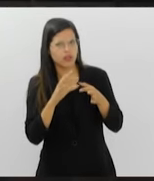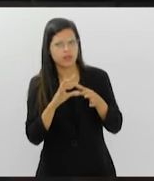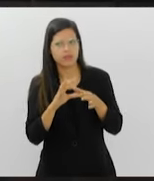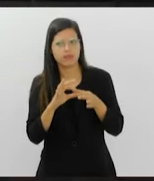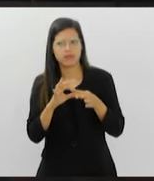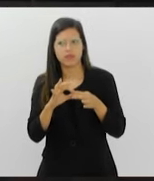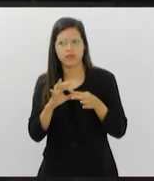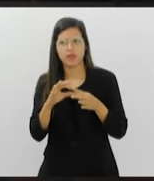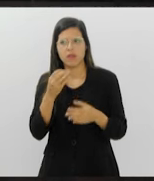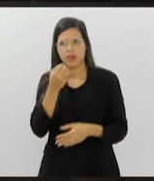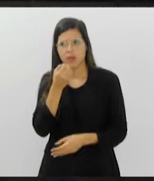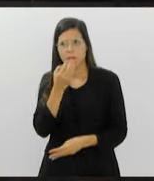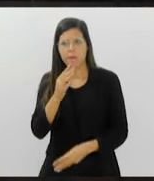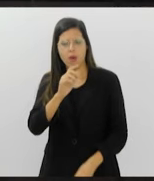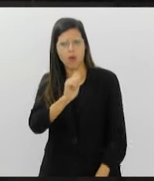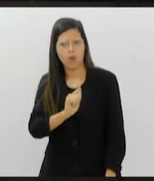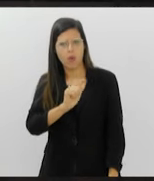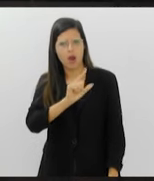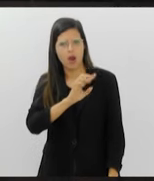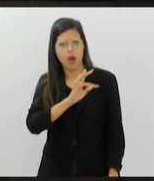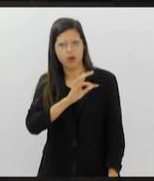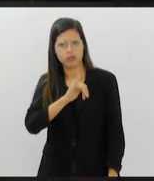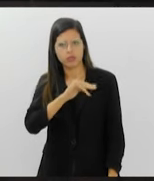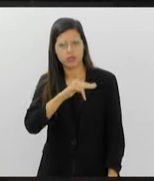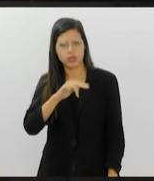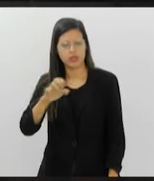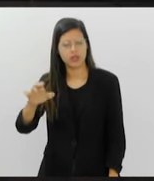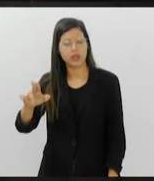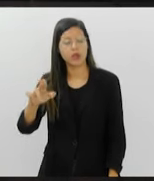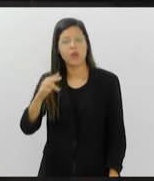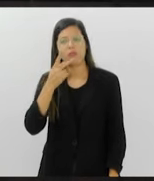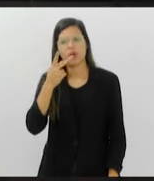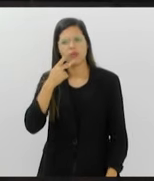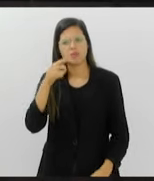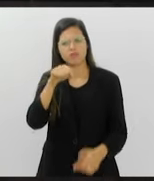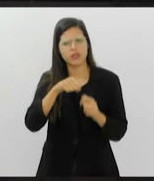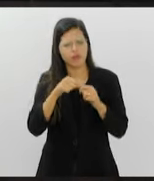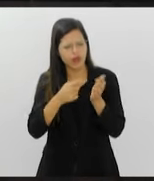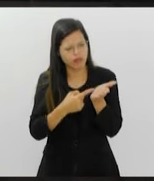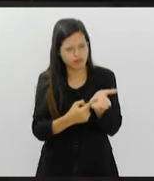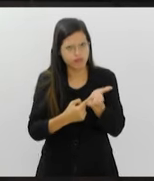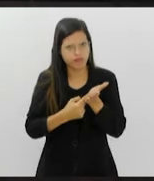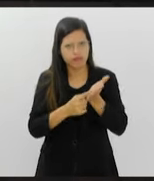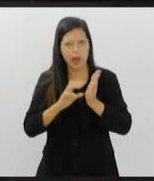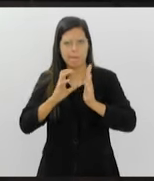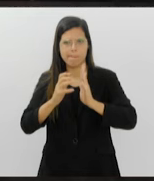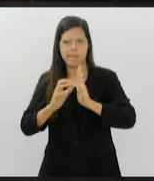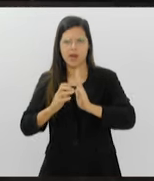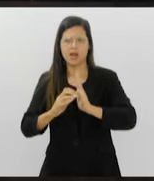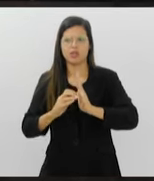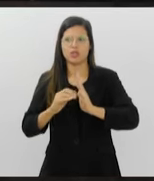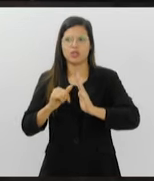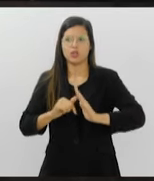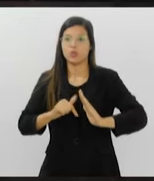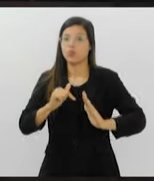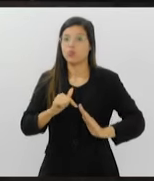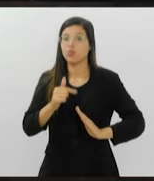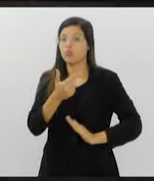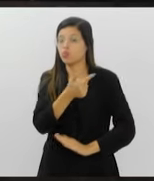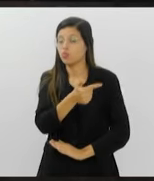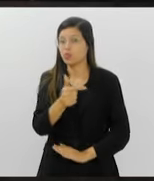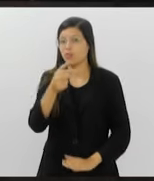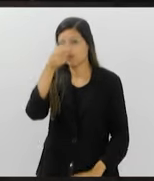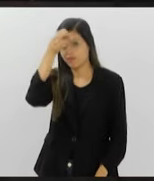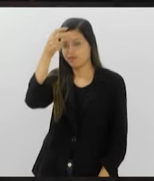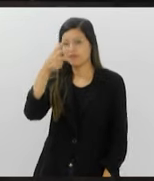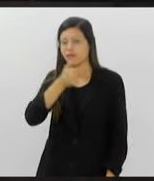Altineu. E falei, mas Altineu falou para mim que o senhor fez um trato partidário quando colocou o seu Nilton, seu vice, de um espaço